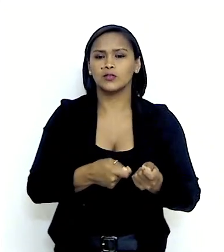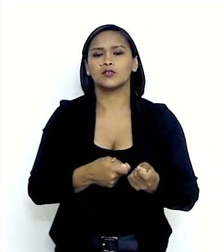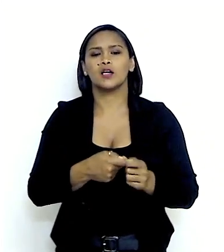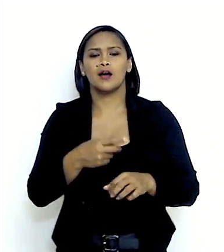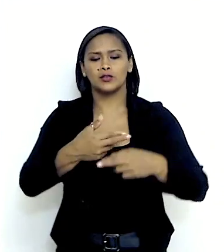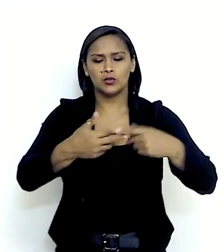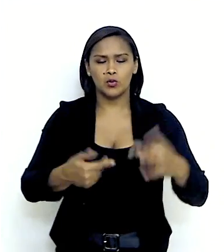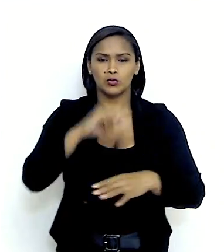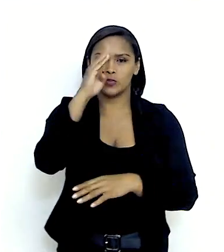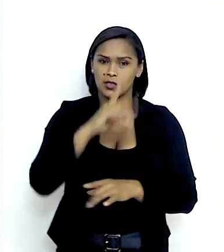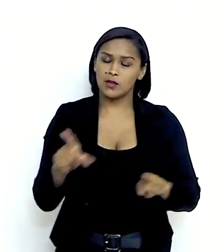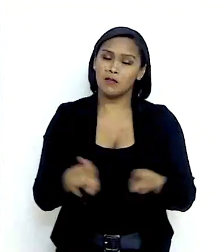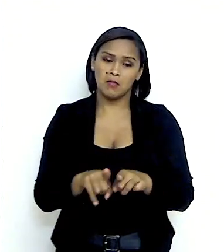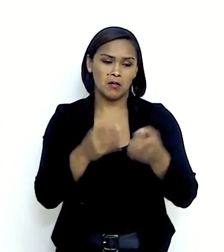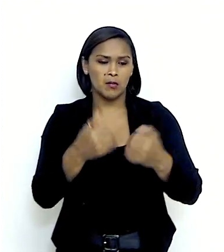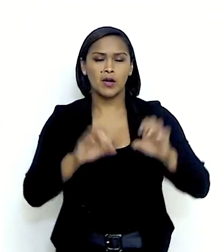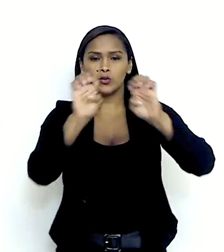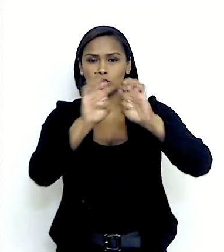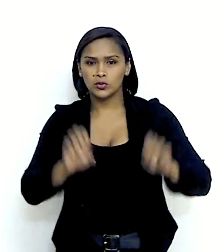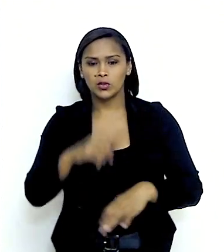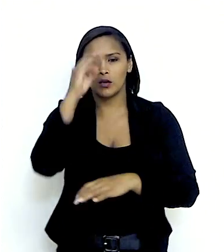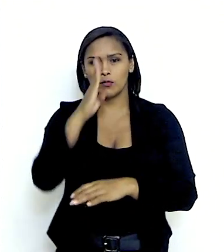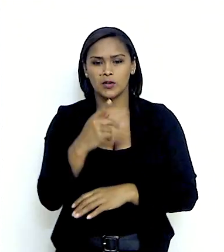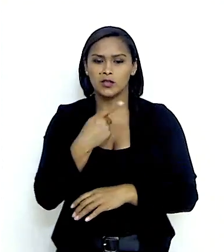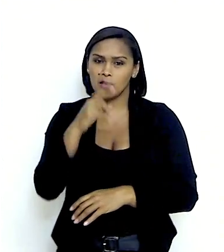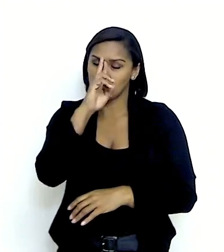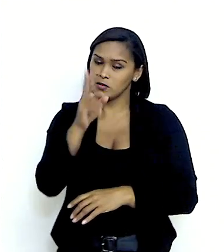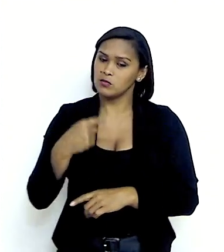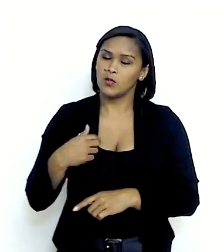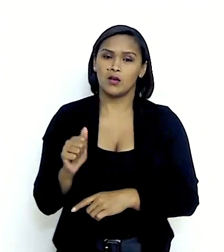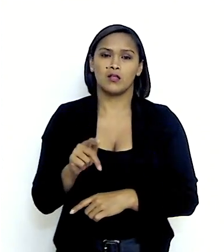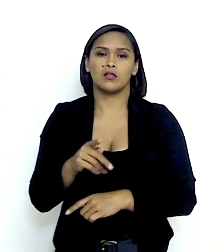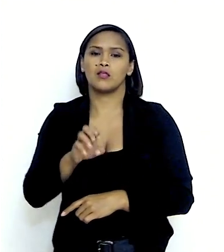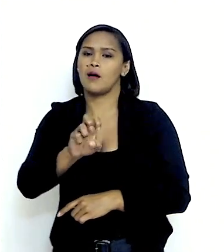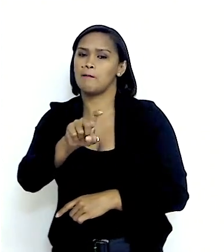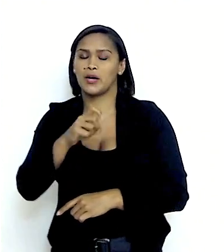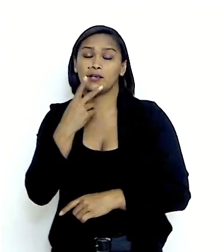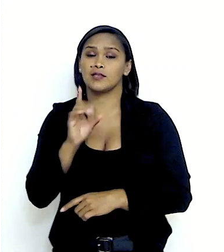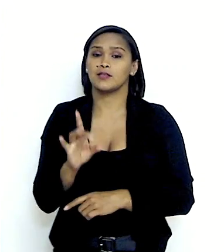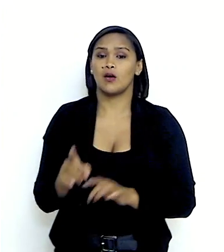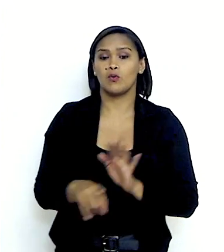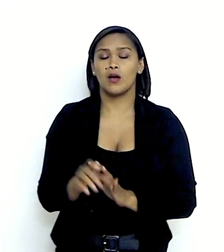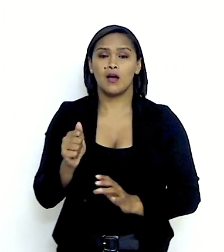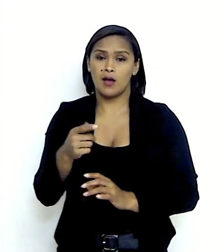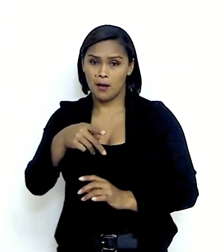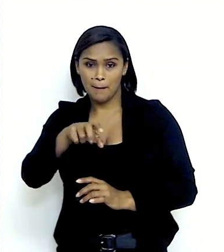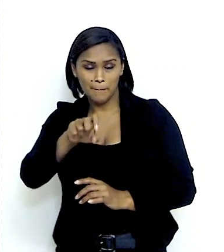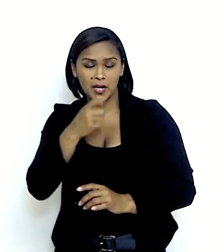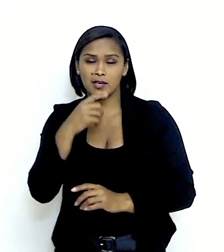brasileiro, mas que são questões estruturais no Brasil que não dizem respeito à atuação da Apex. A Apex, eu diria que até ela é,